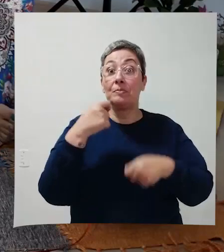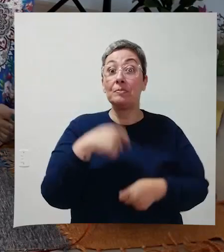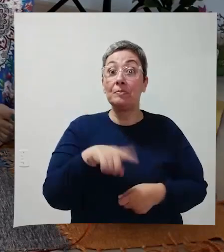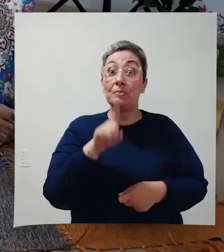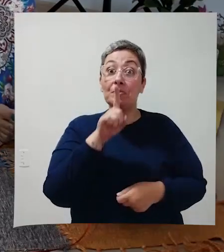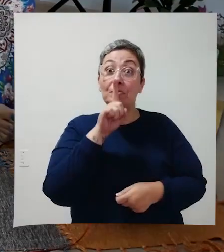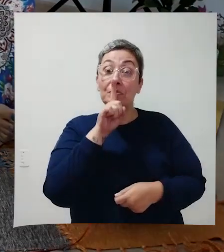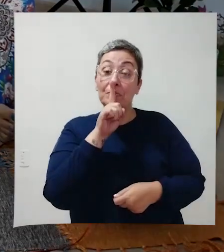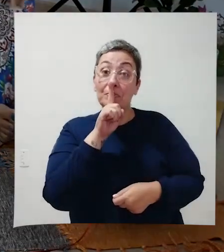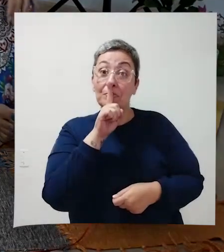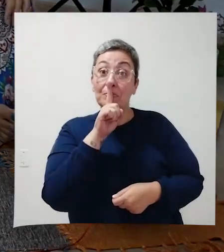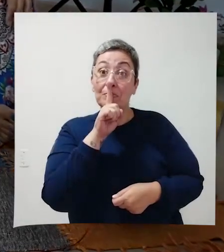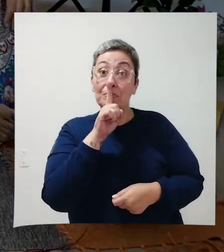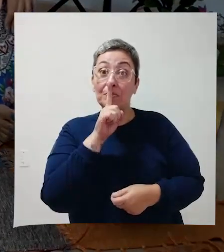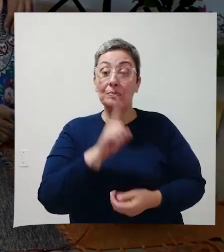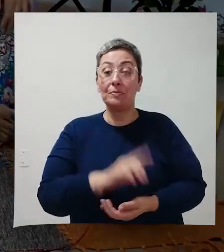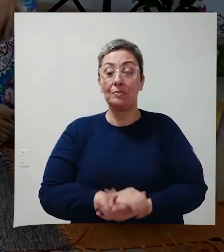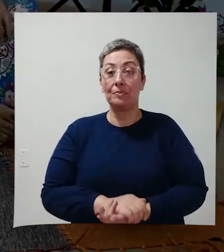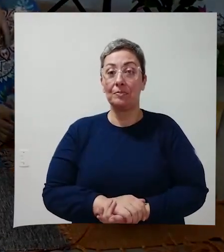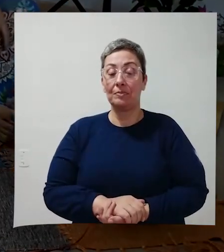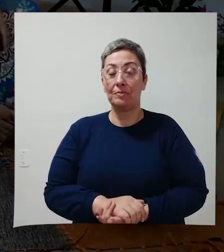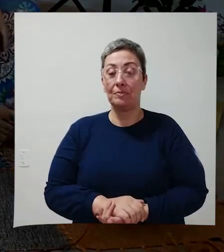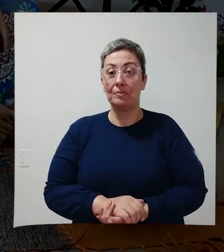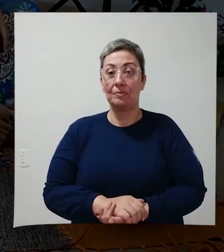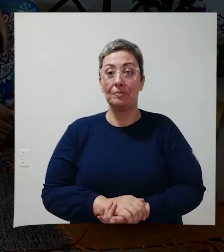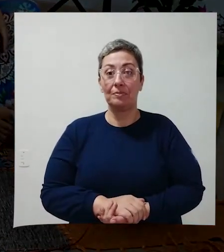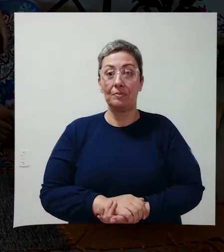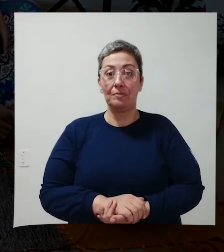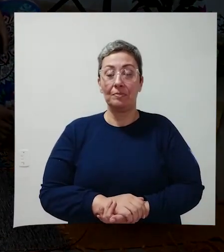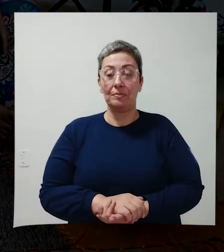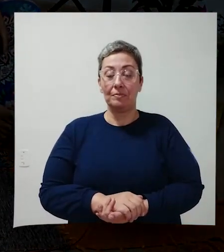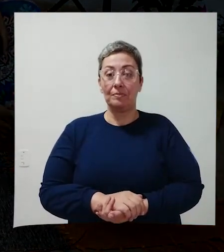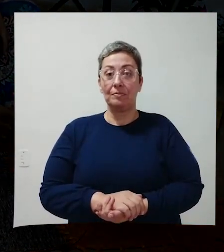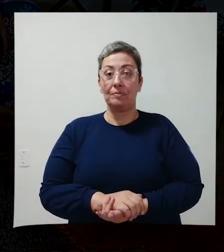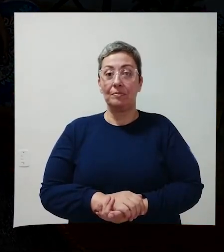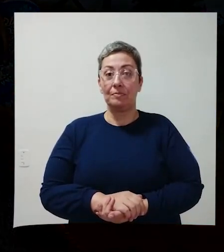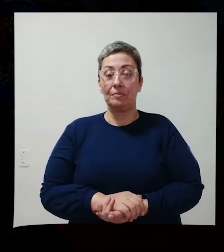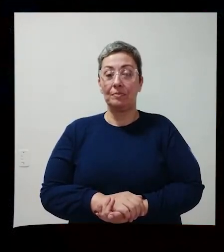fechada. Precisamos do silêncio.